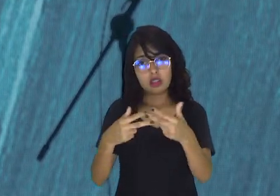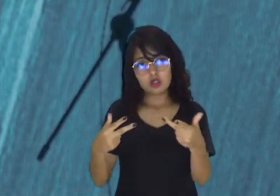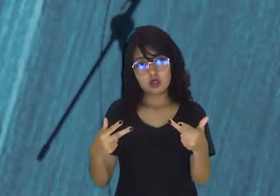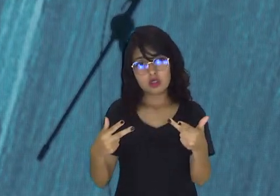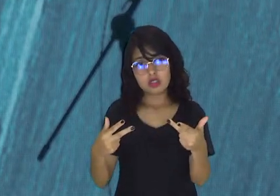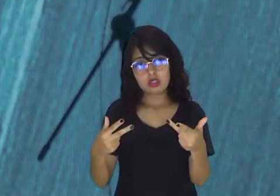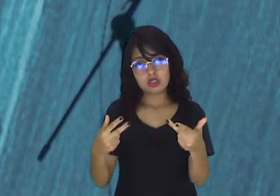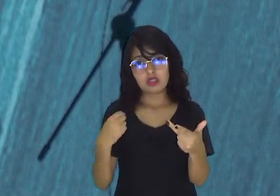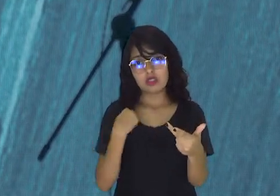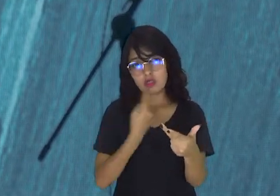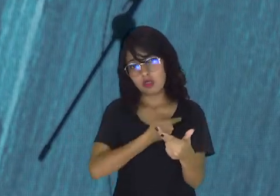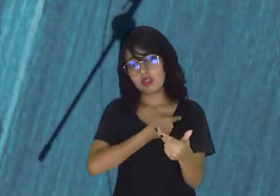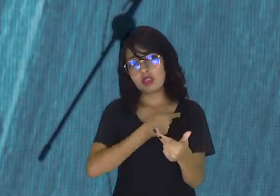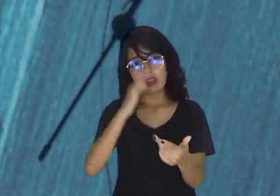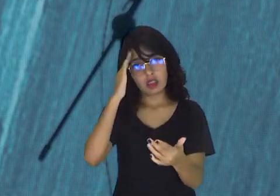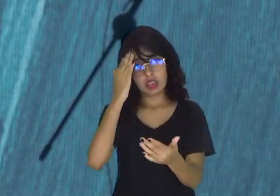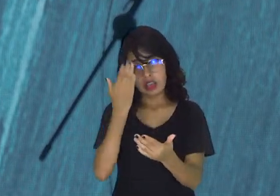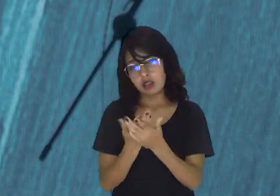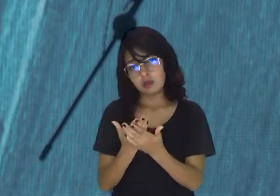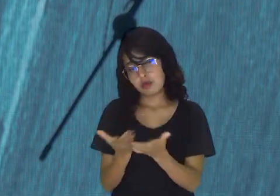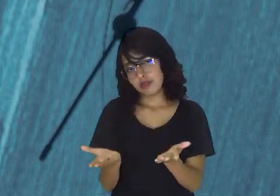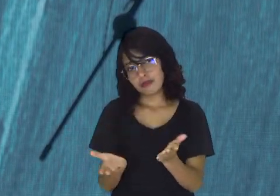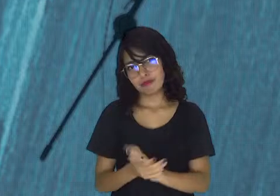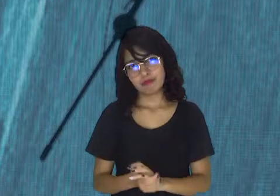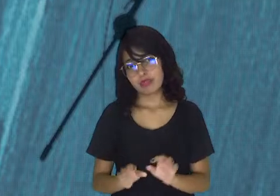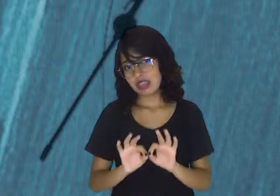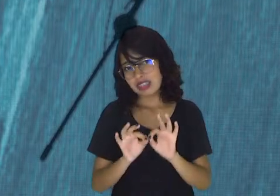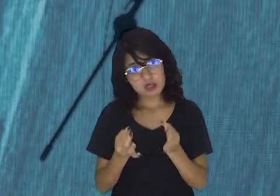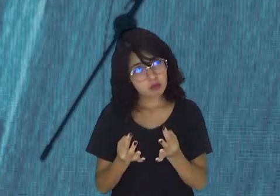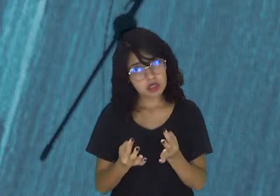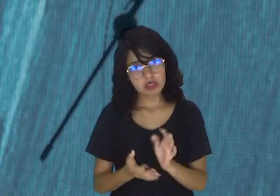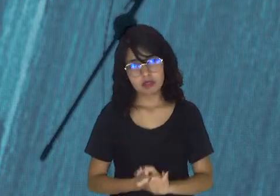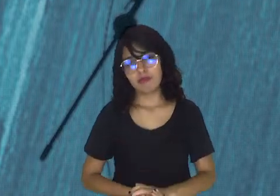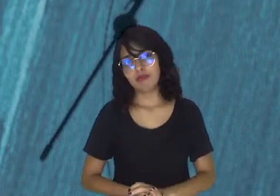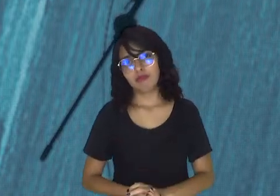que nós cremos. É assim.